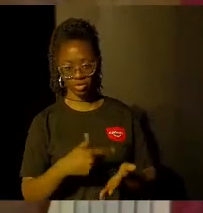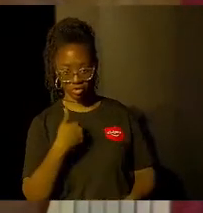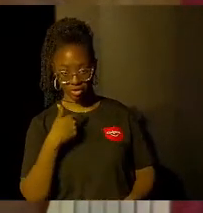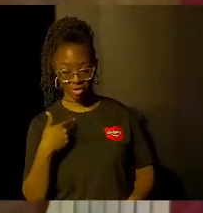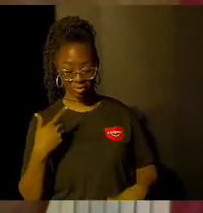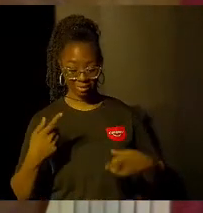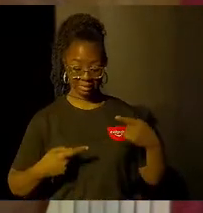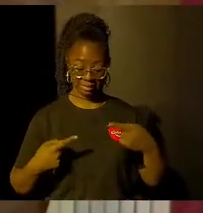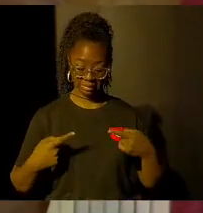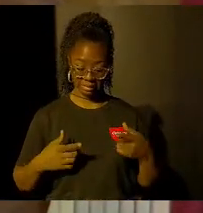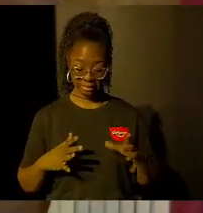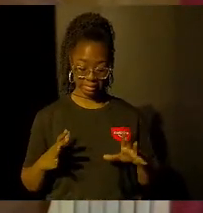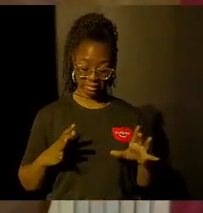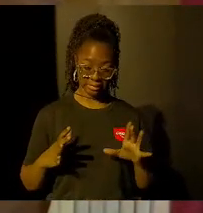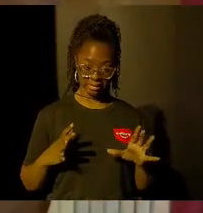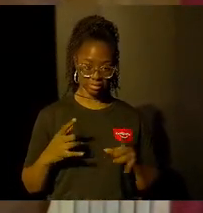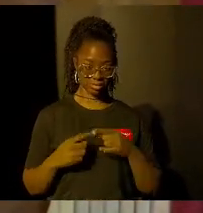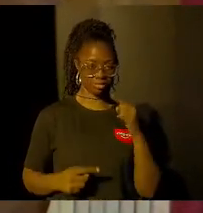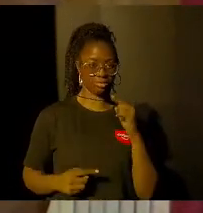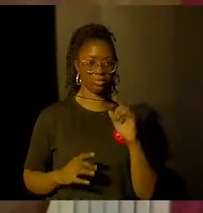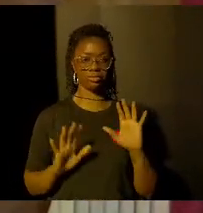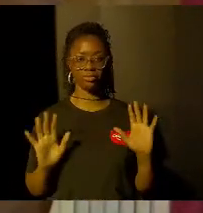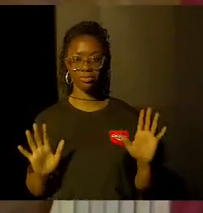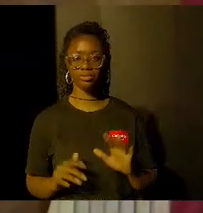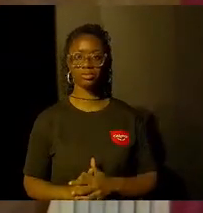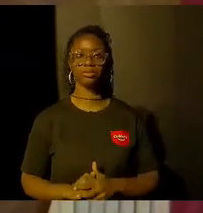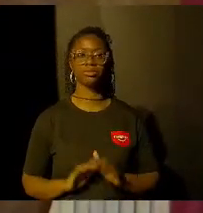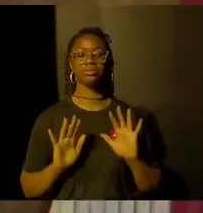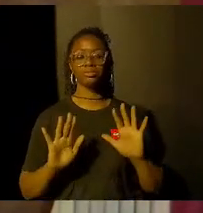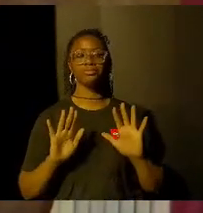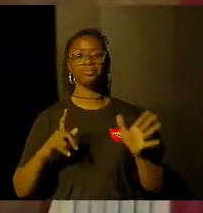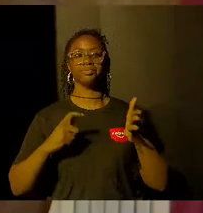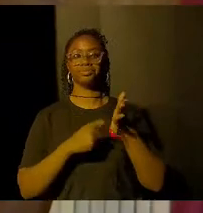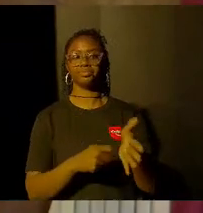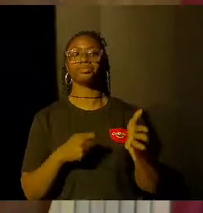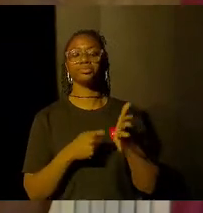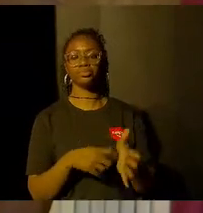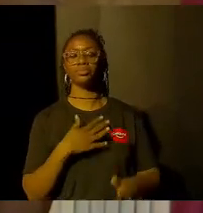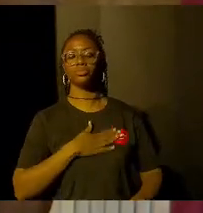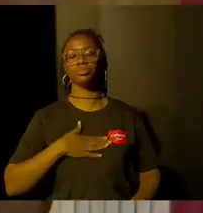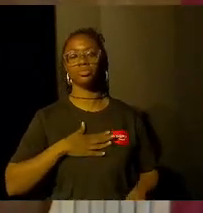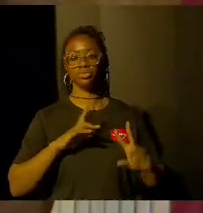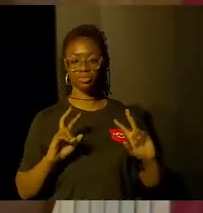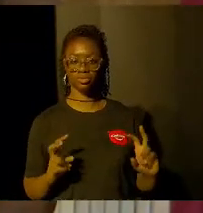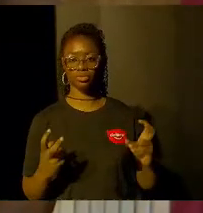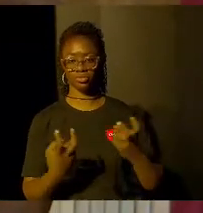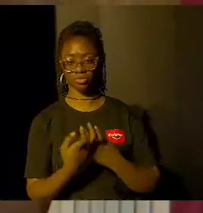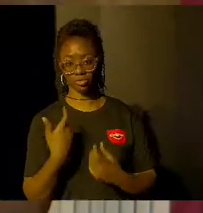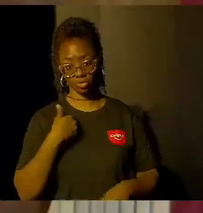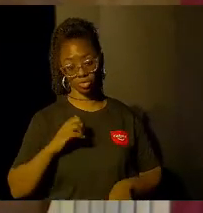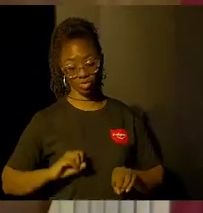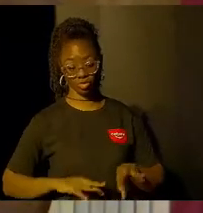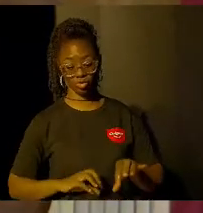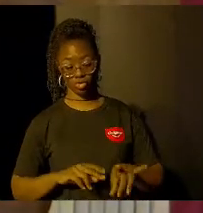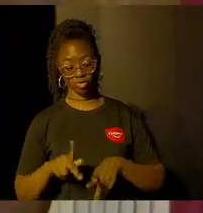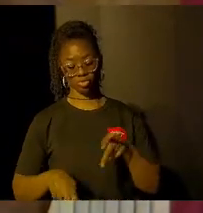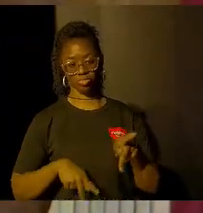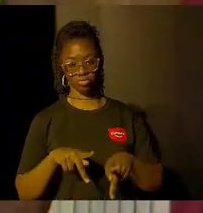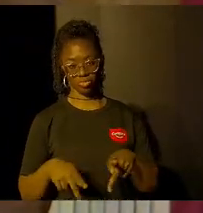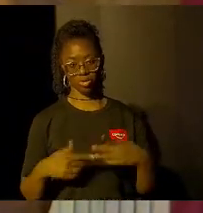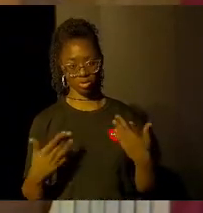me debato um pouco e como ativista eu gosto muito da roda eu venho da educação popular então